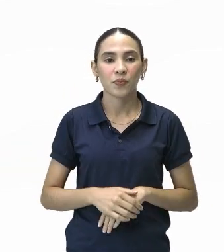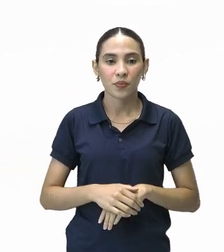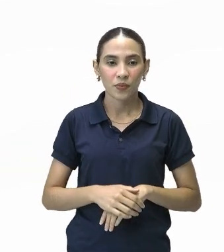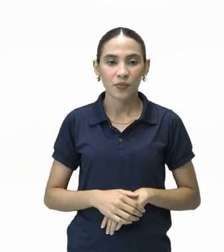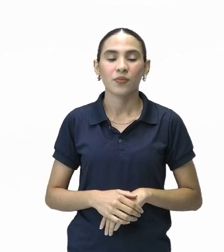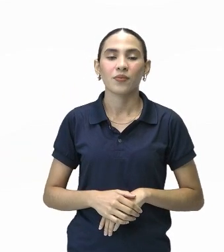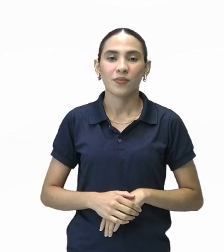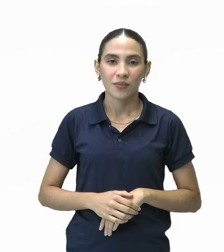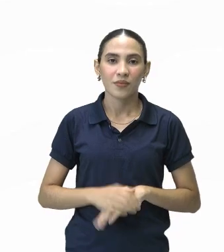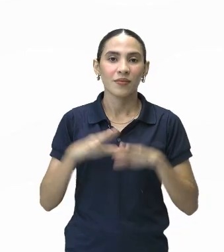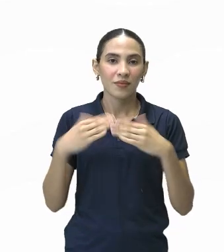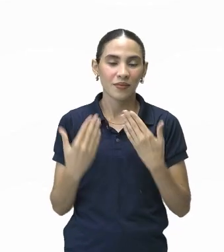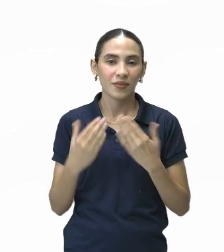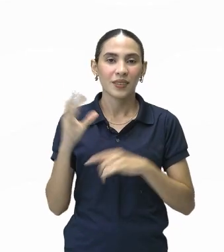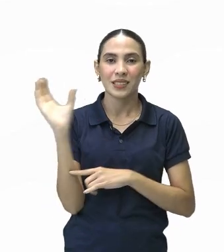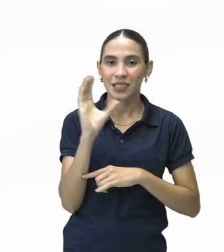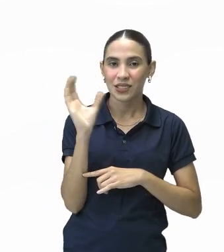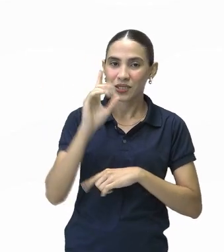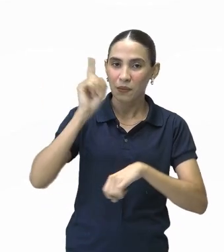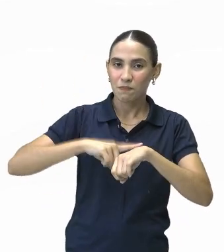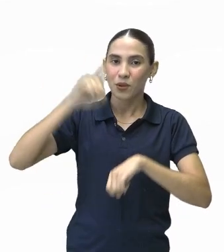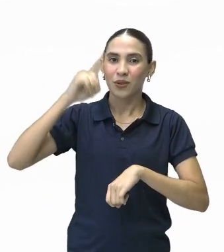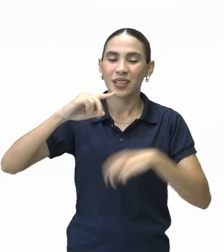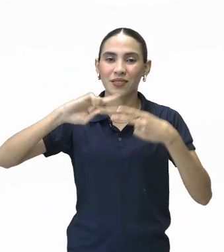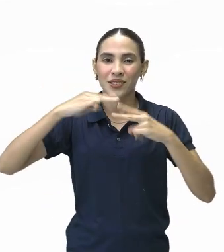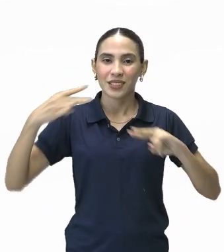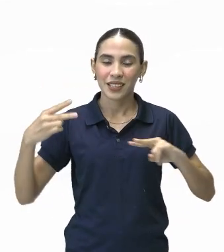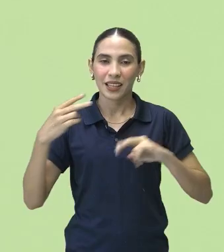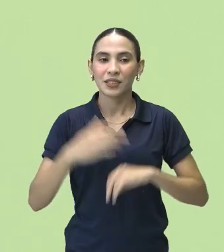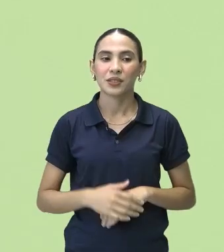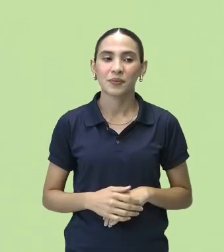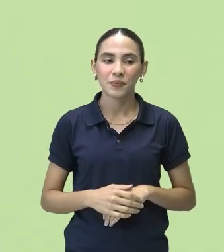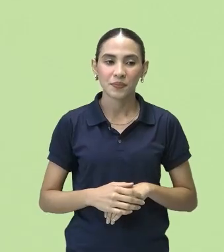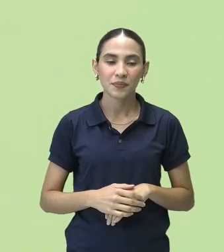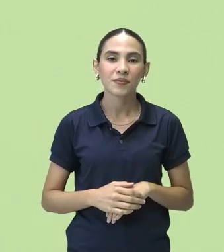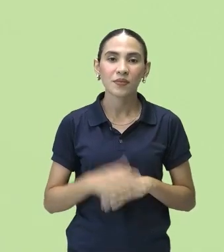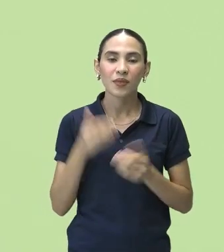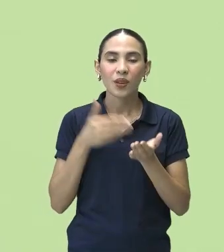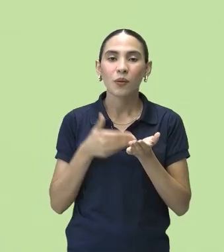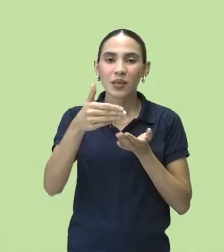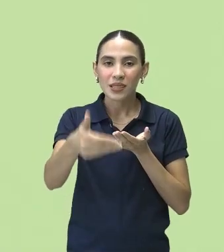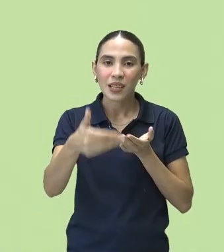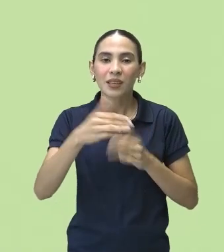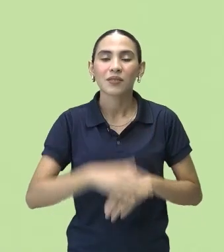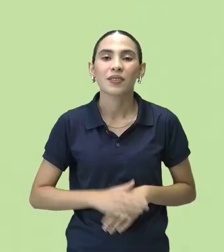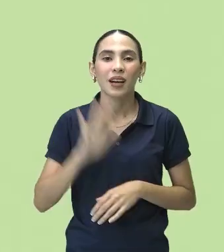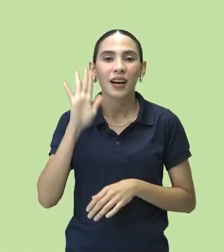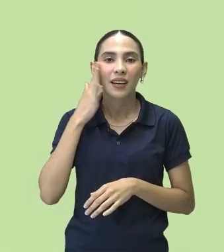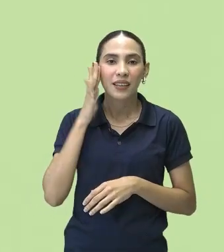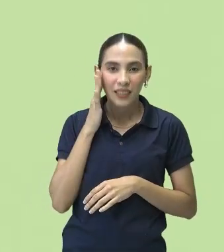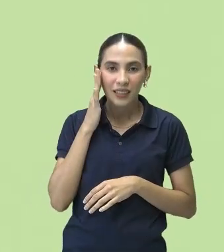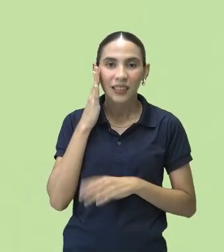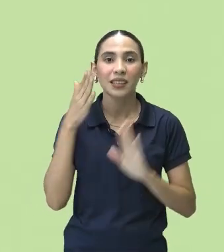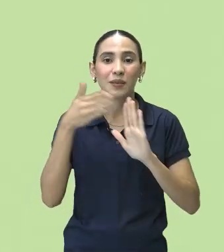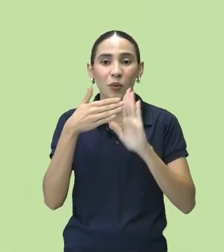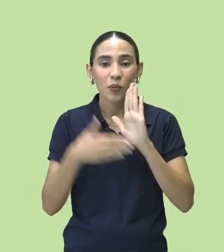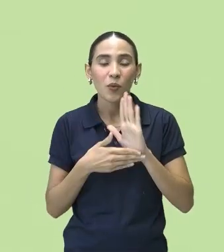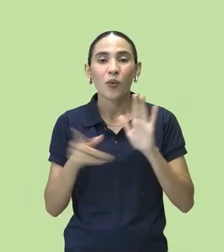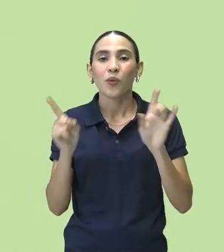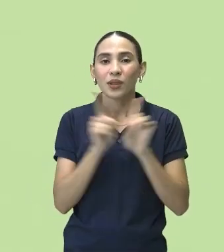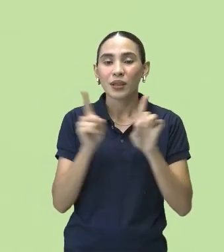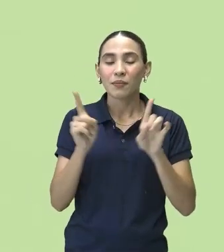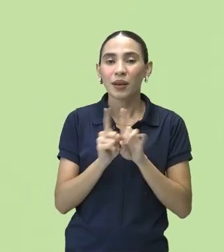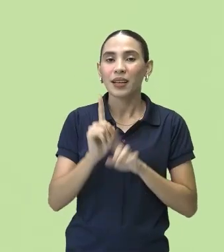aí, esses são os considerados os pioneiros da genética, né, que começaram a entender, a propor